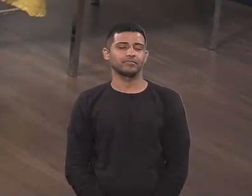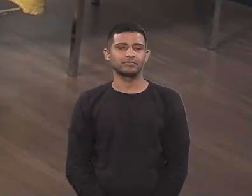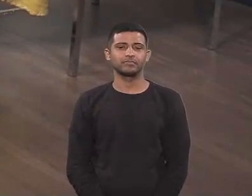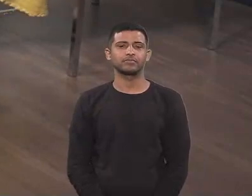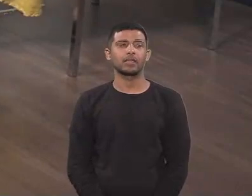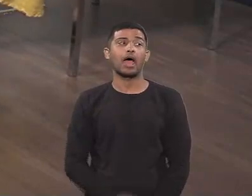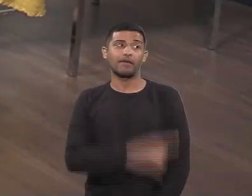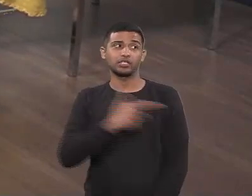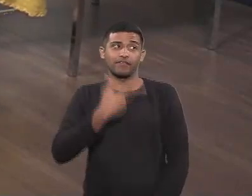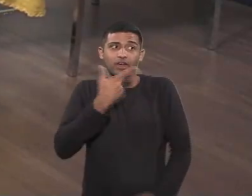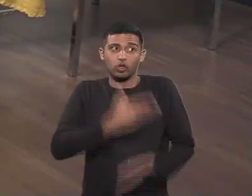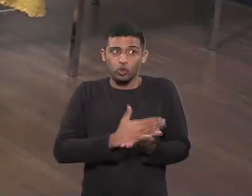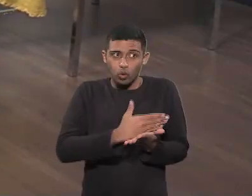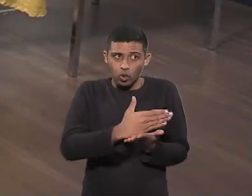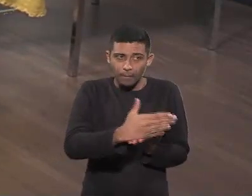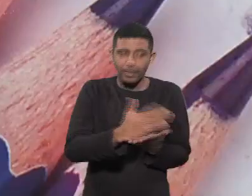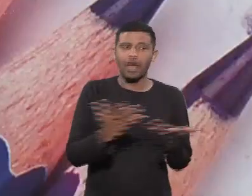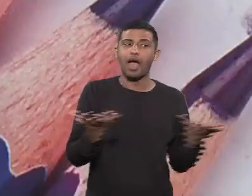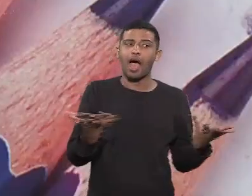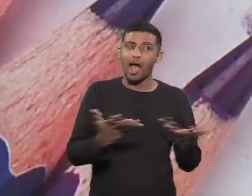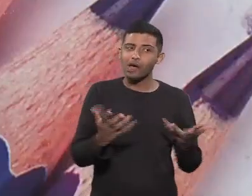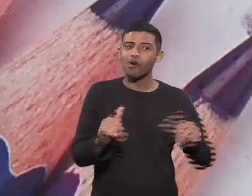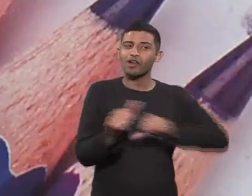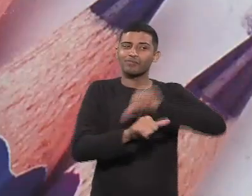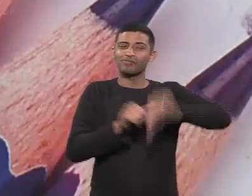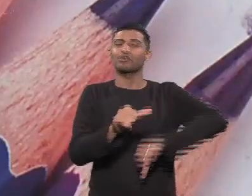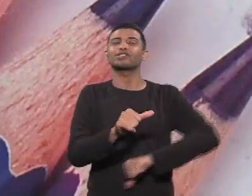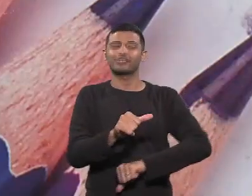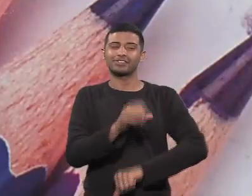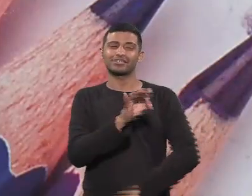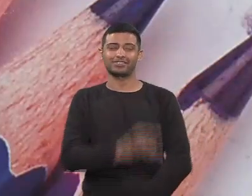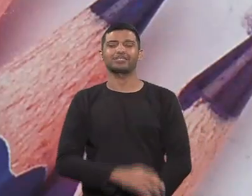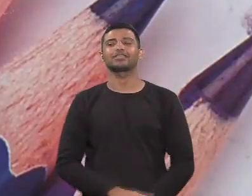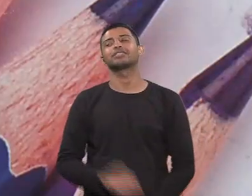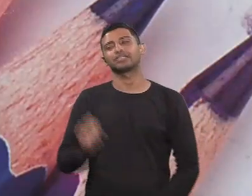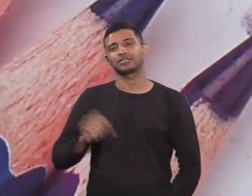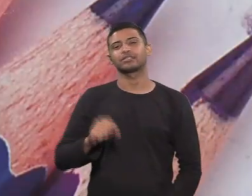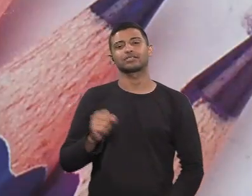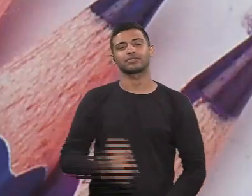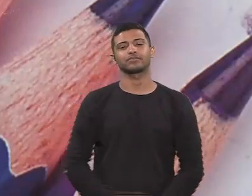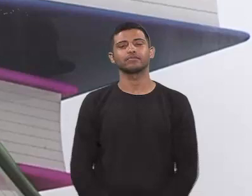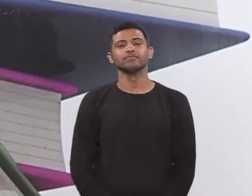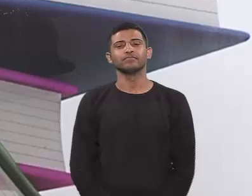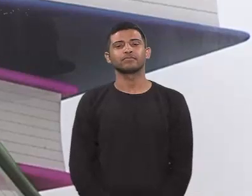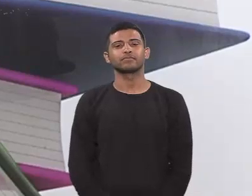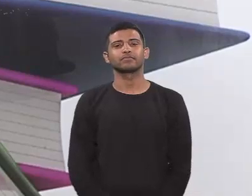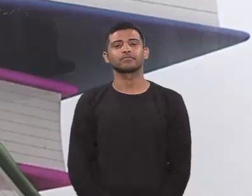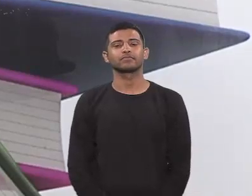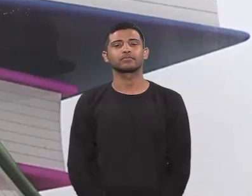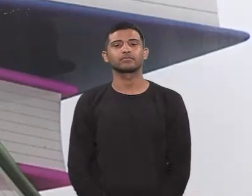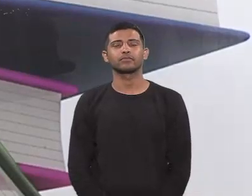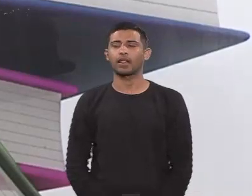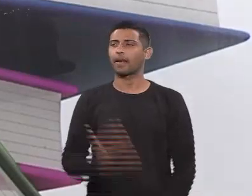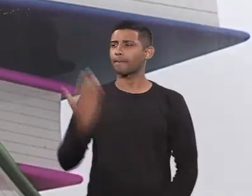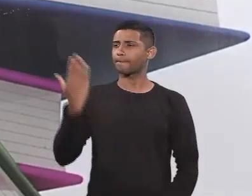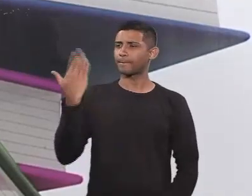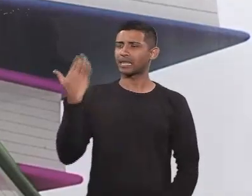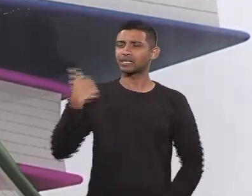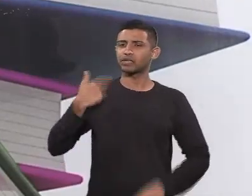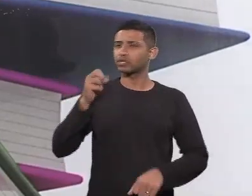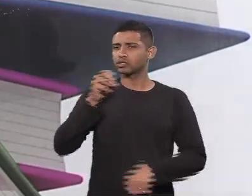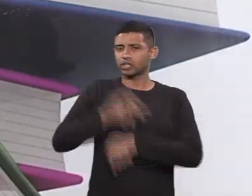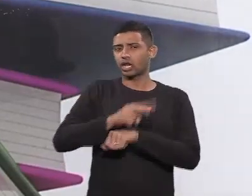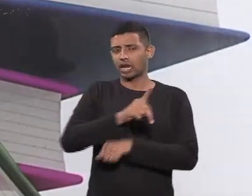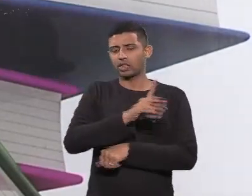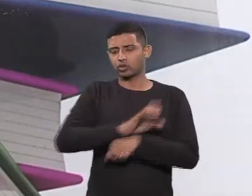Então... Mas isso você falou no início, agora o discurso é outro, né? Então, eu na época, né, que eu